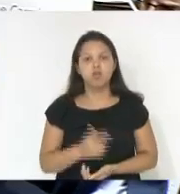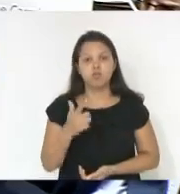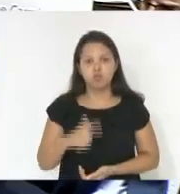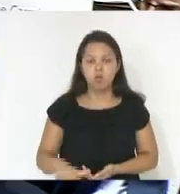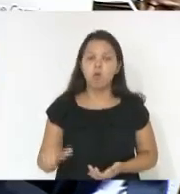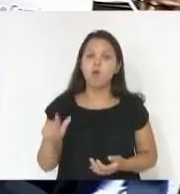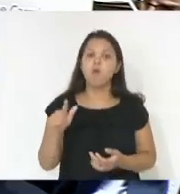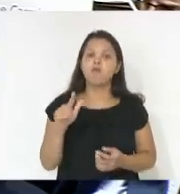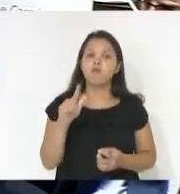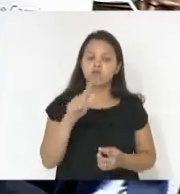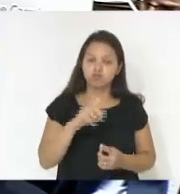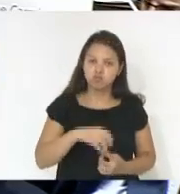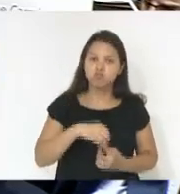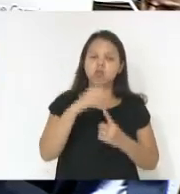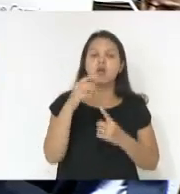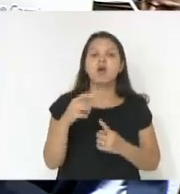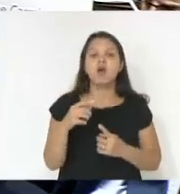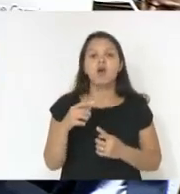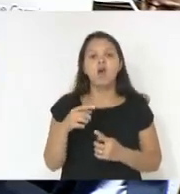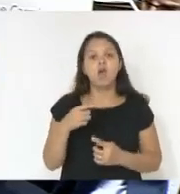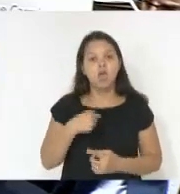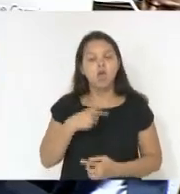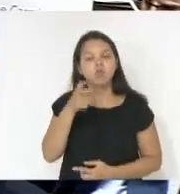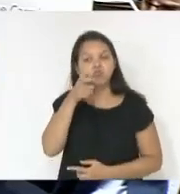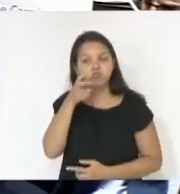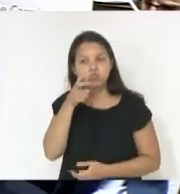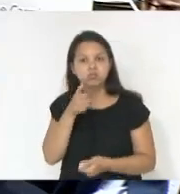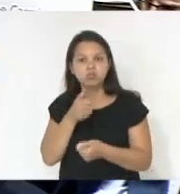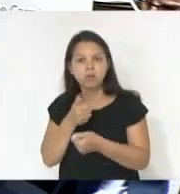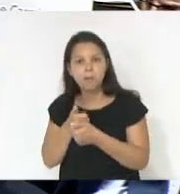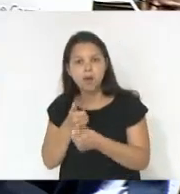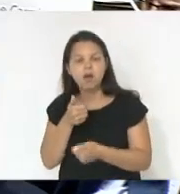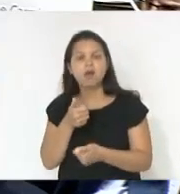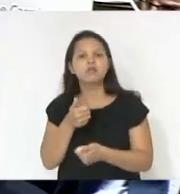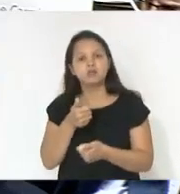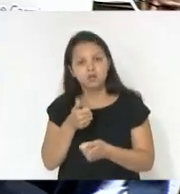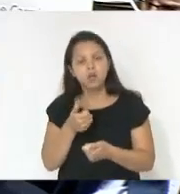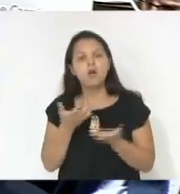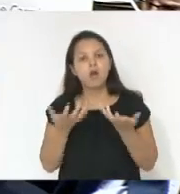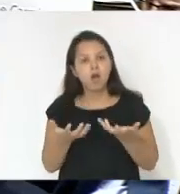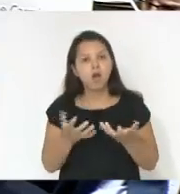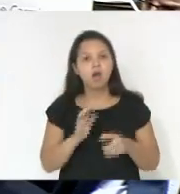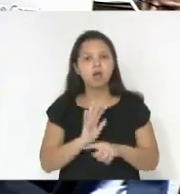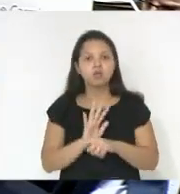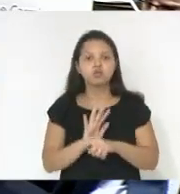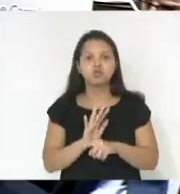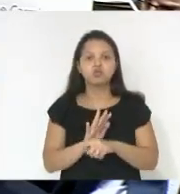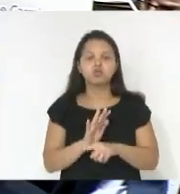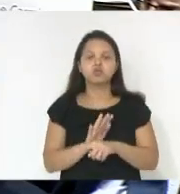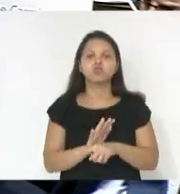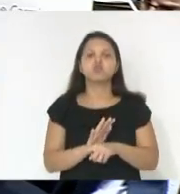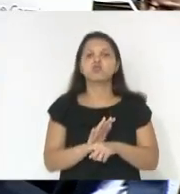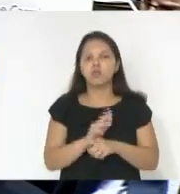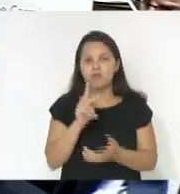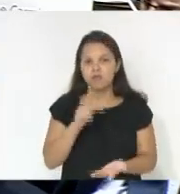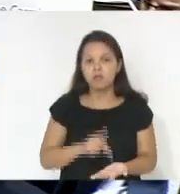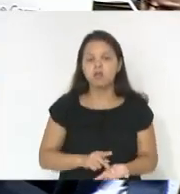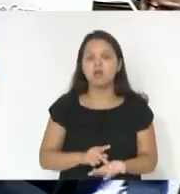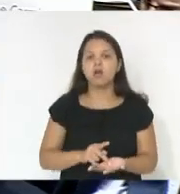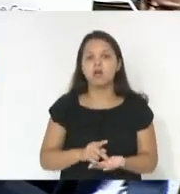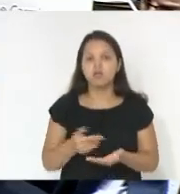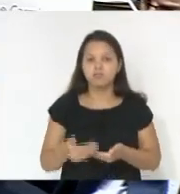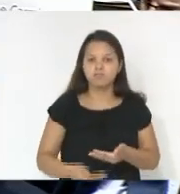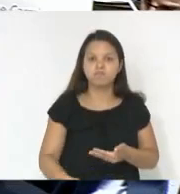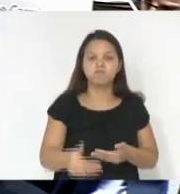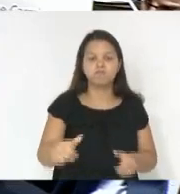oportunidade de conhecer de perto e torço para que, de fato, a iniciativa seja bem utilizada pela nossa gestão e resulte em